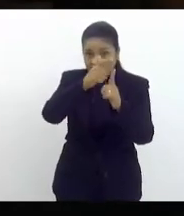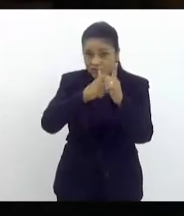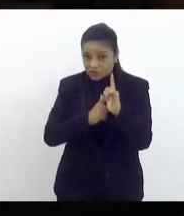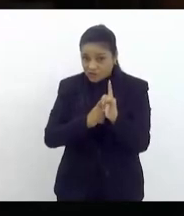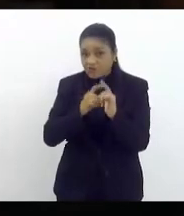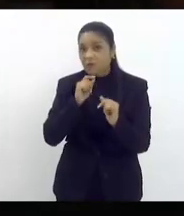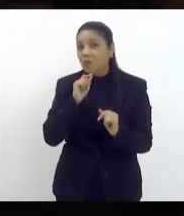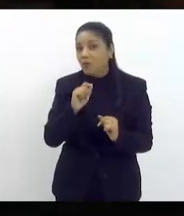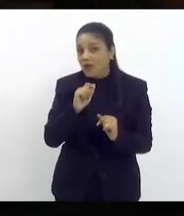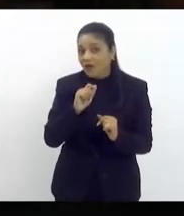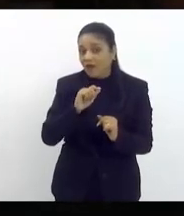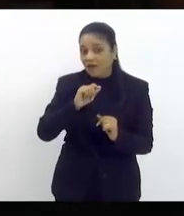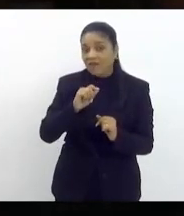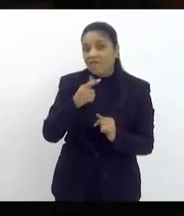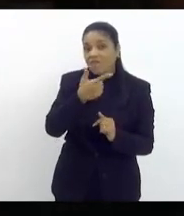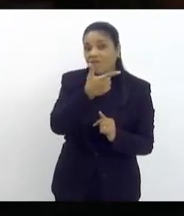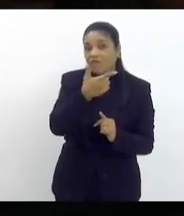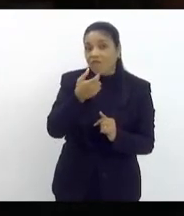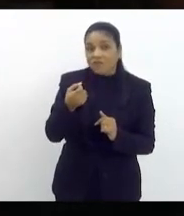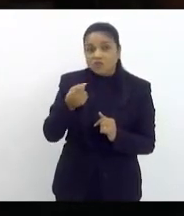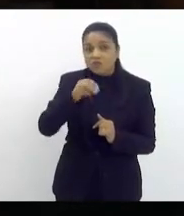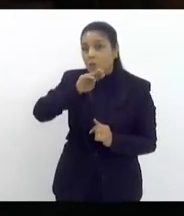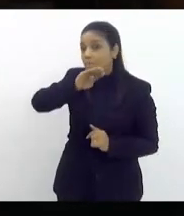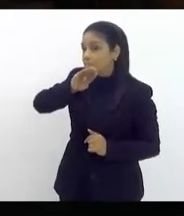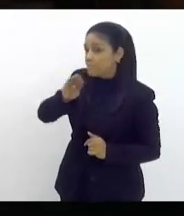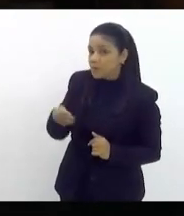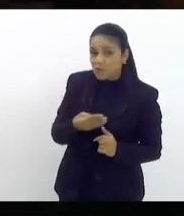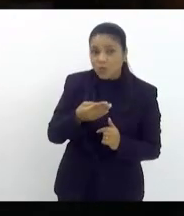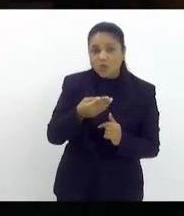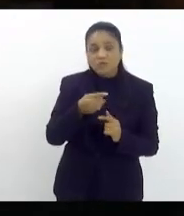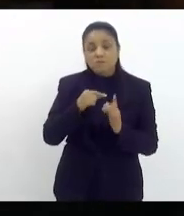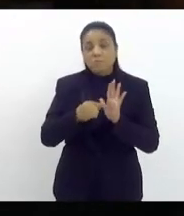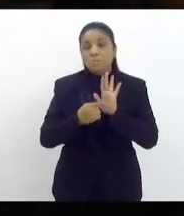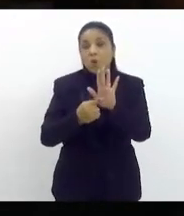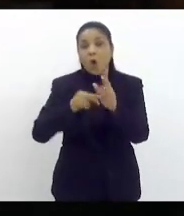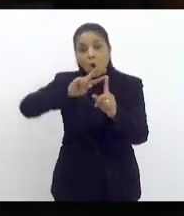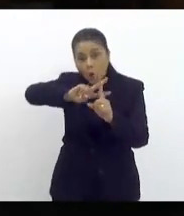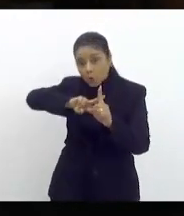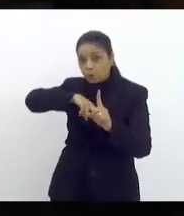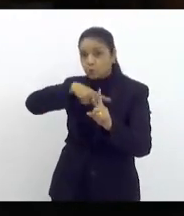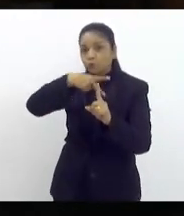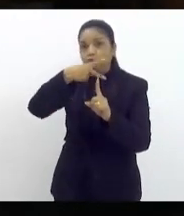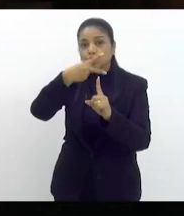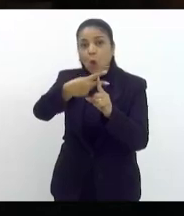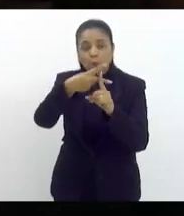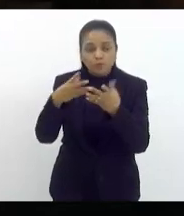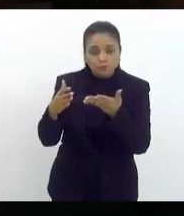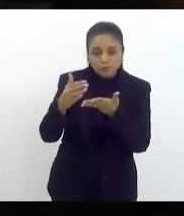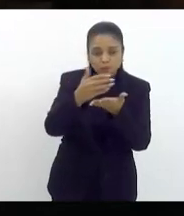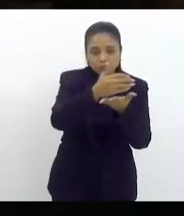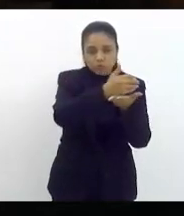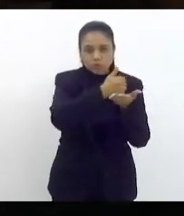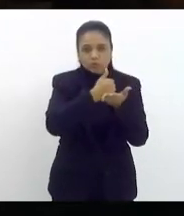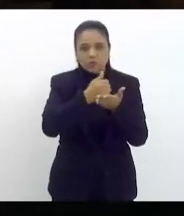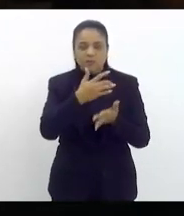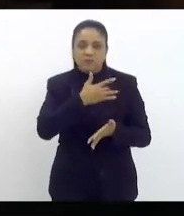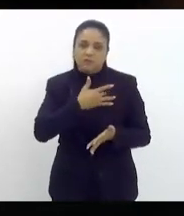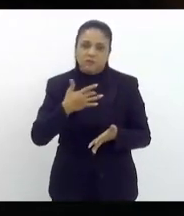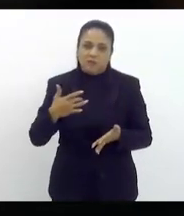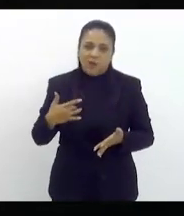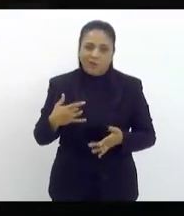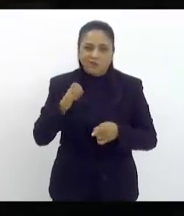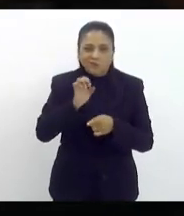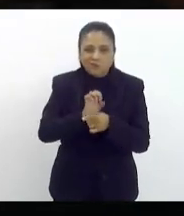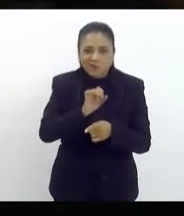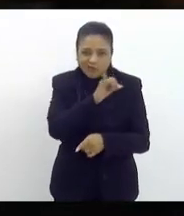quase 20 bilhões. Isso representa quase o dobro do orçamento, por exemplo, na saúde pública do